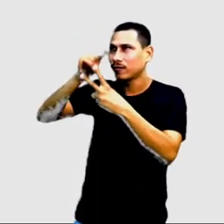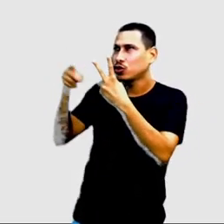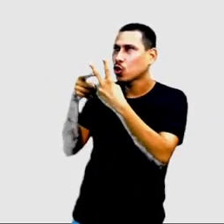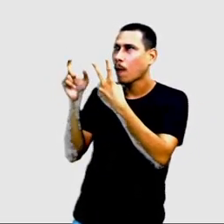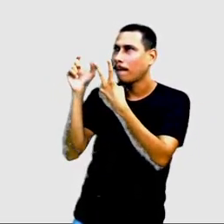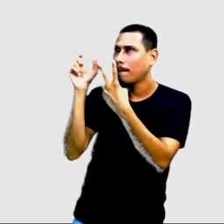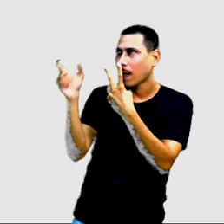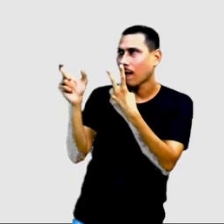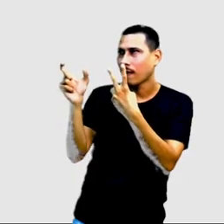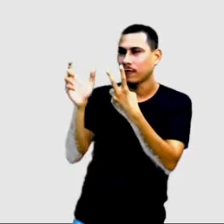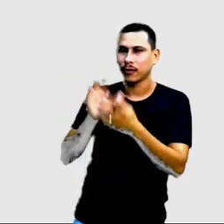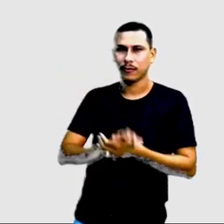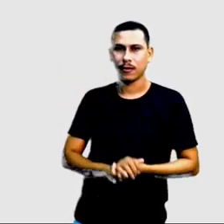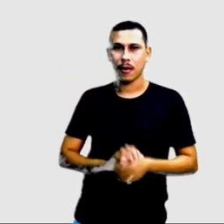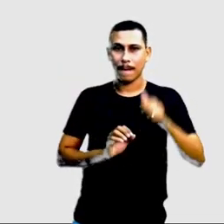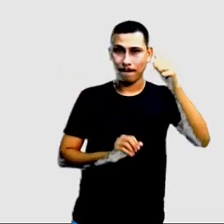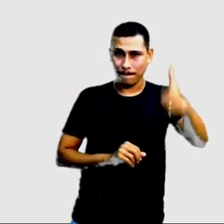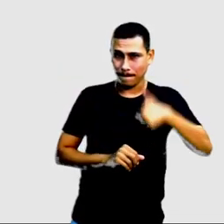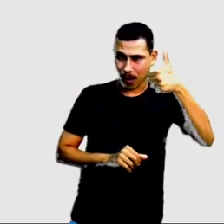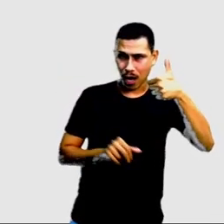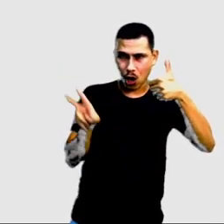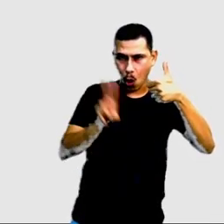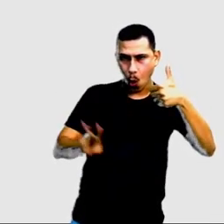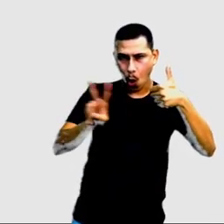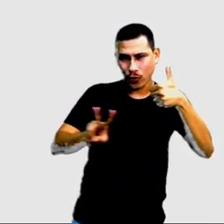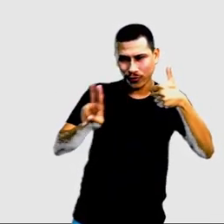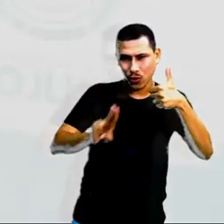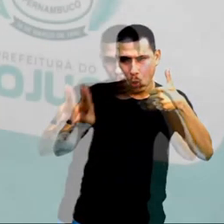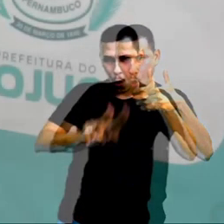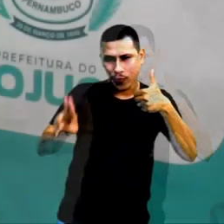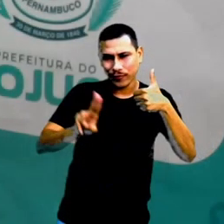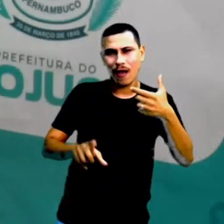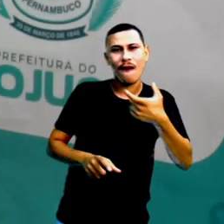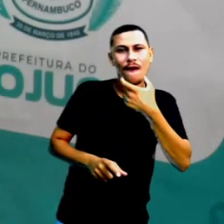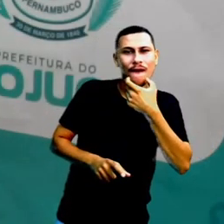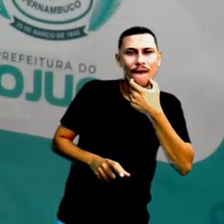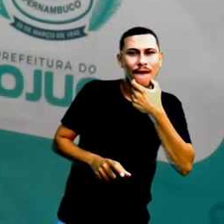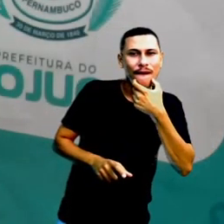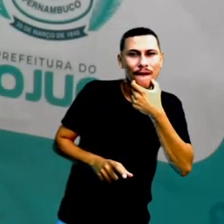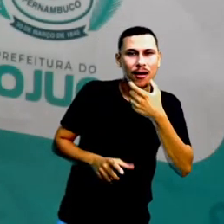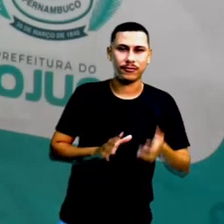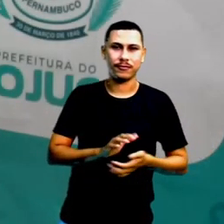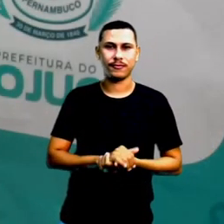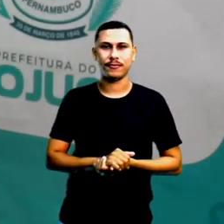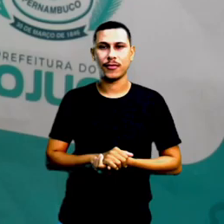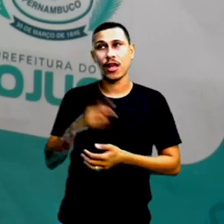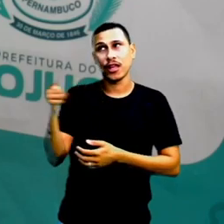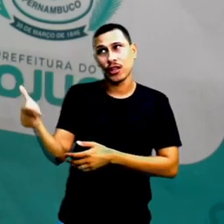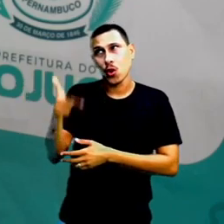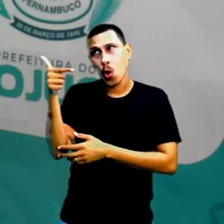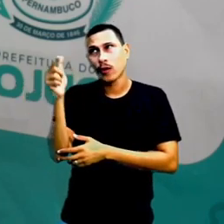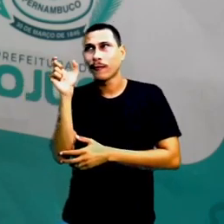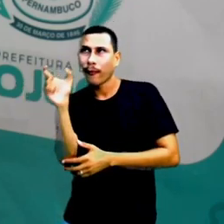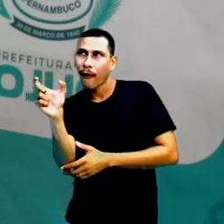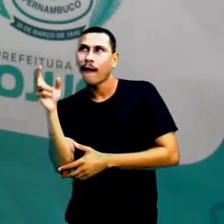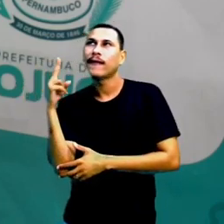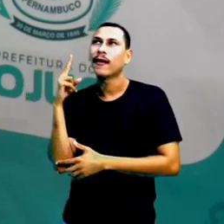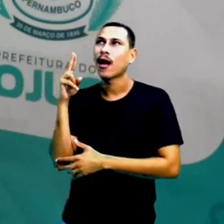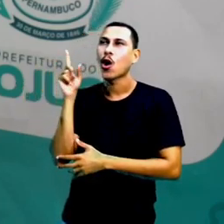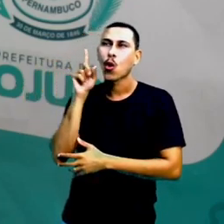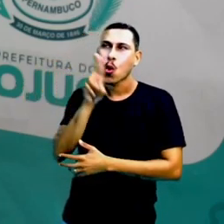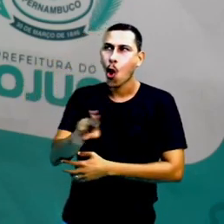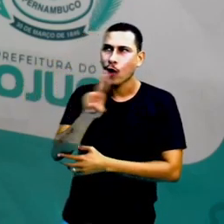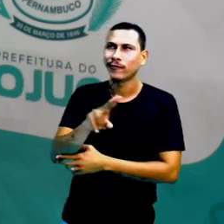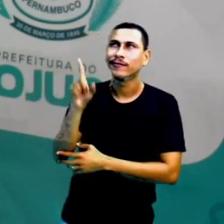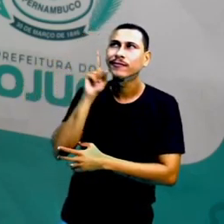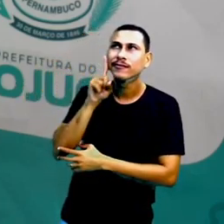fries. Ou seja, lá na Inglaterra, nós vamos utilizar o chips. Já nos Estados Unidos, vai ser